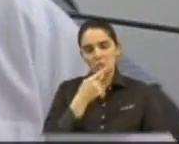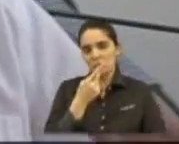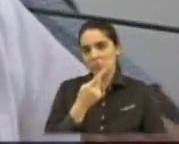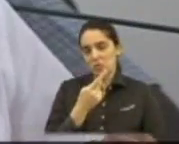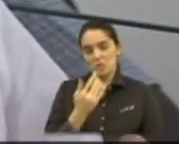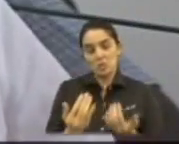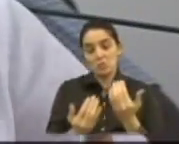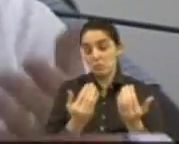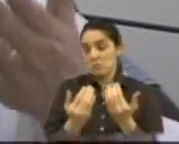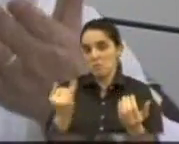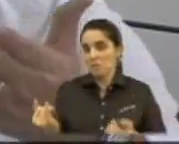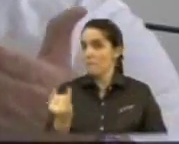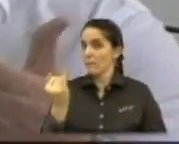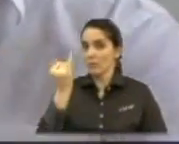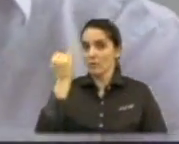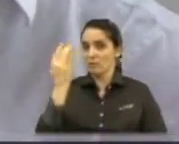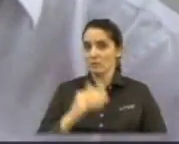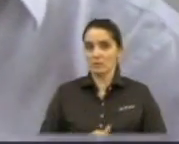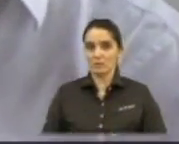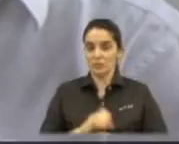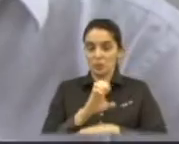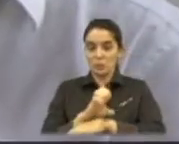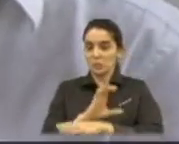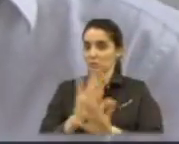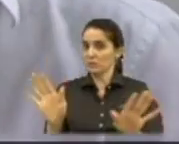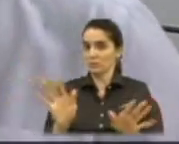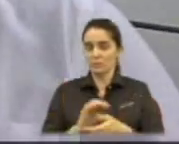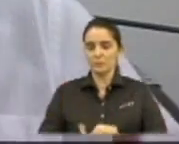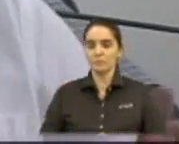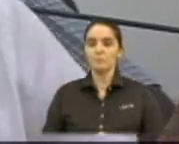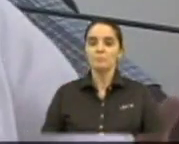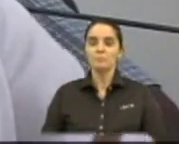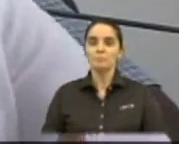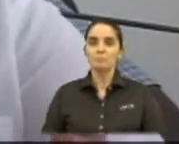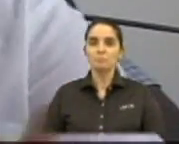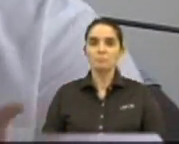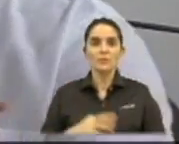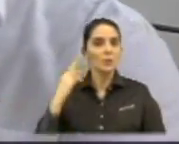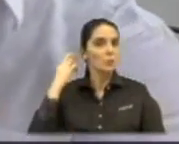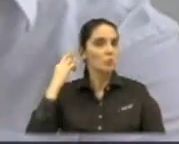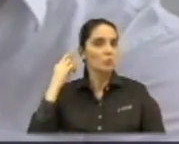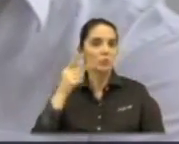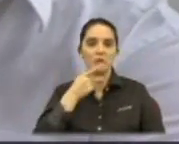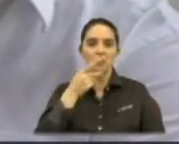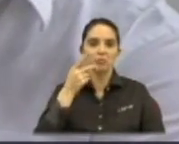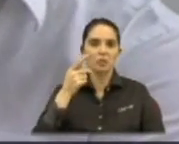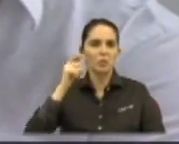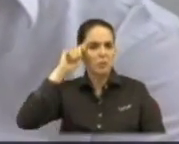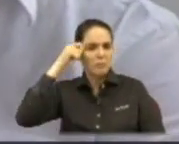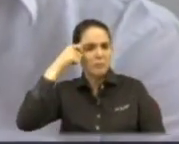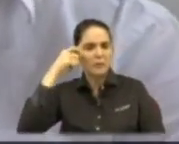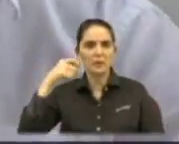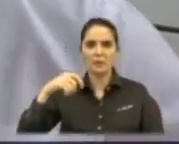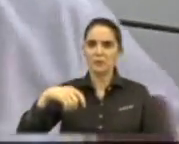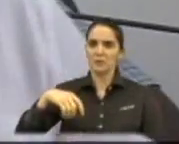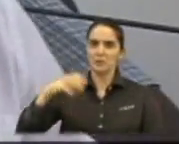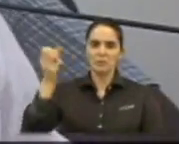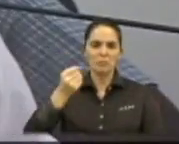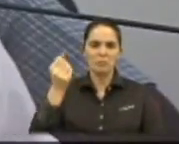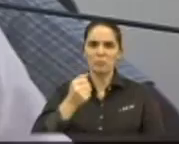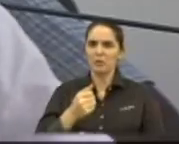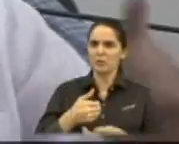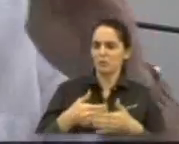porque todos são importantes, e como disse o nobre vereador Ronei, não importa se é branco, negro, rico, pobre,